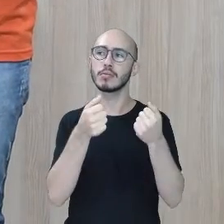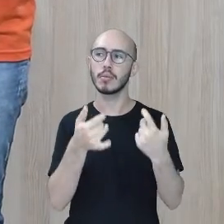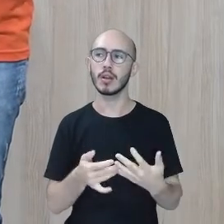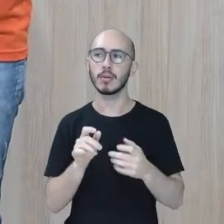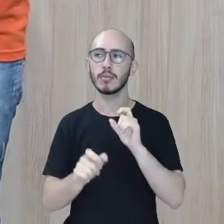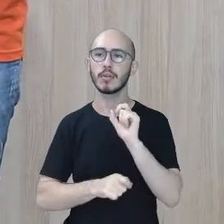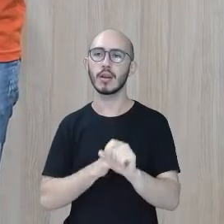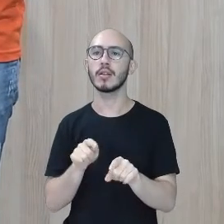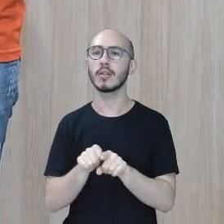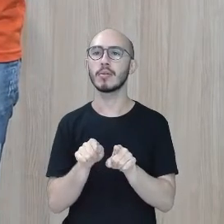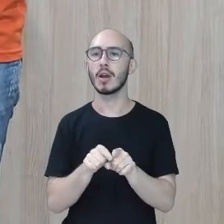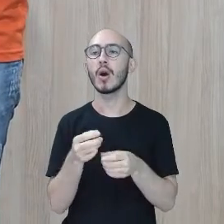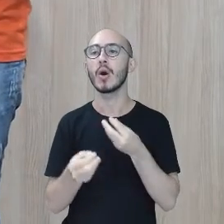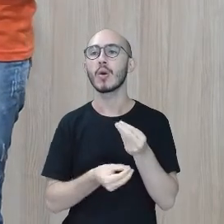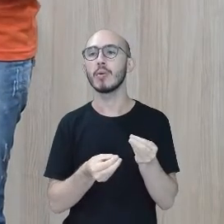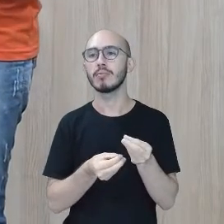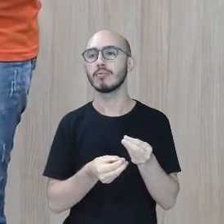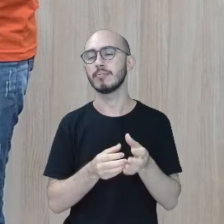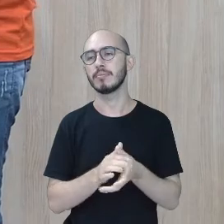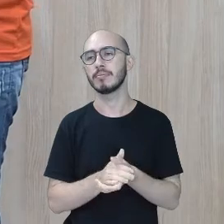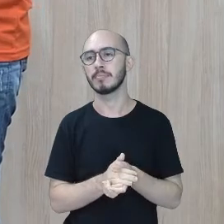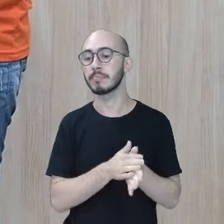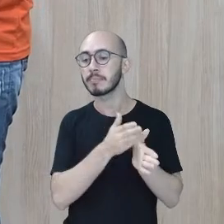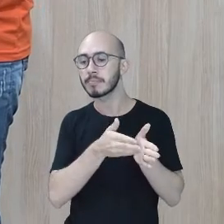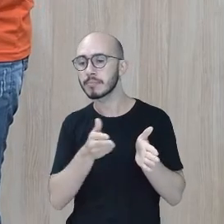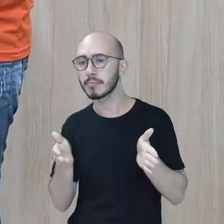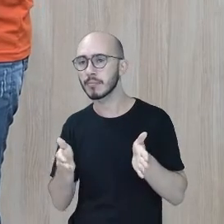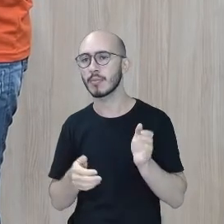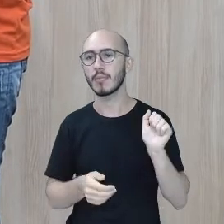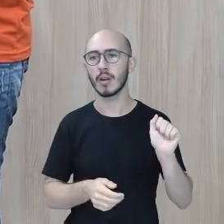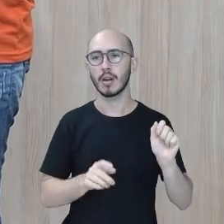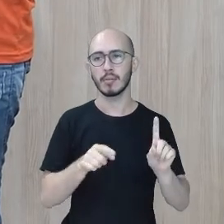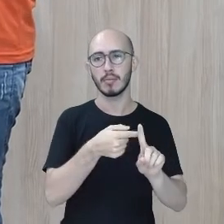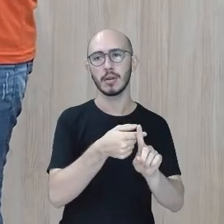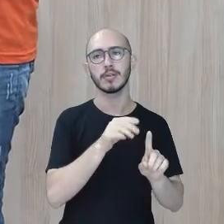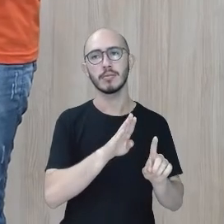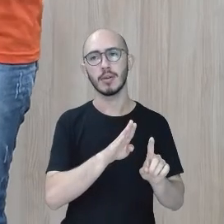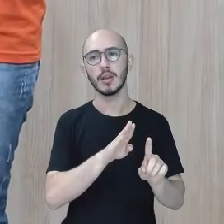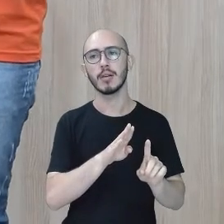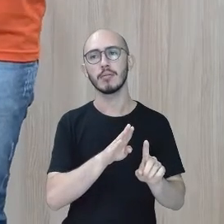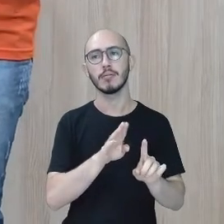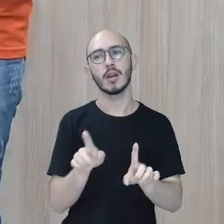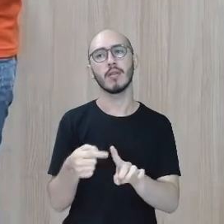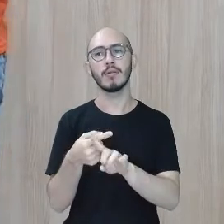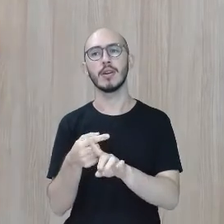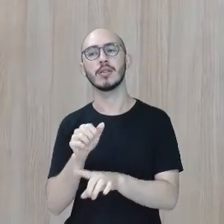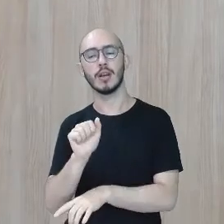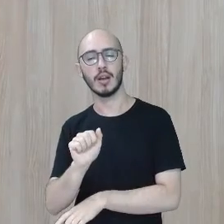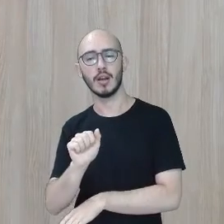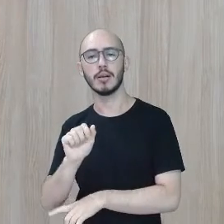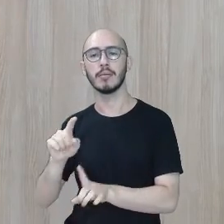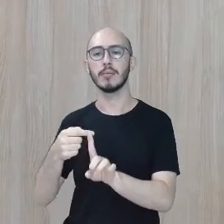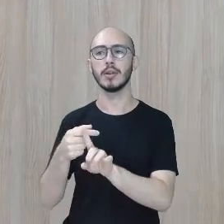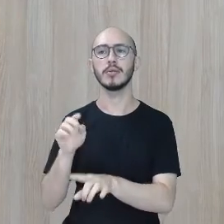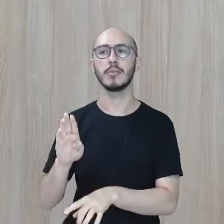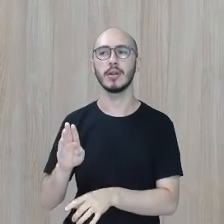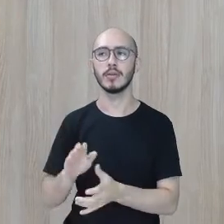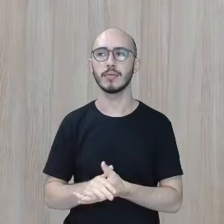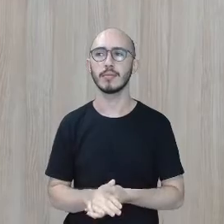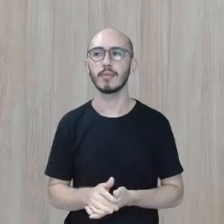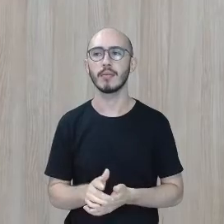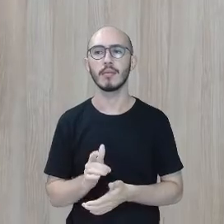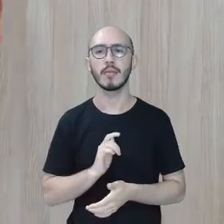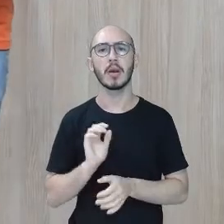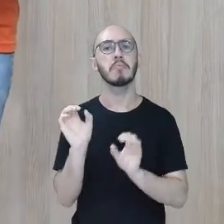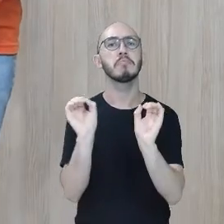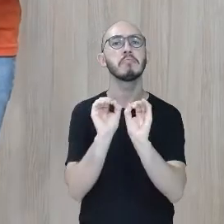seu desenvolvimento, certo? Que é a mais b vezes a mais b. Tá vendo aqui que não aparece nada, mas